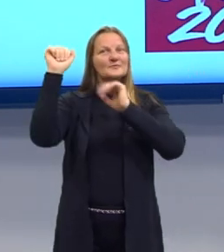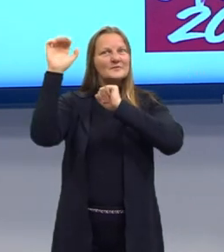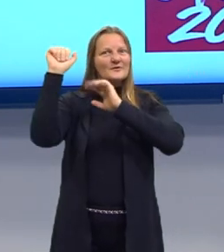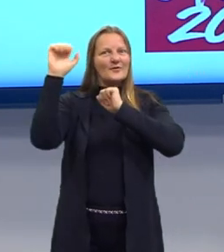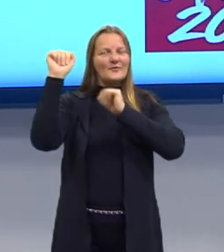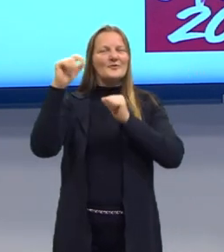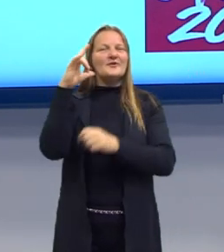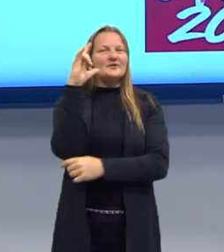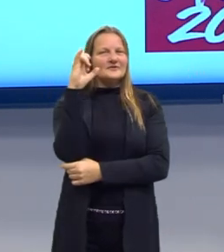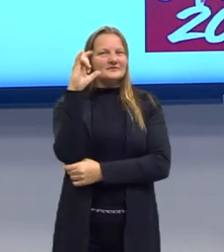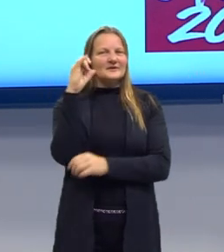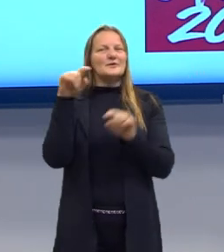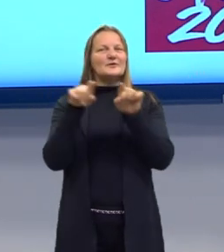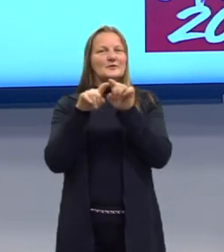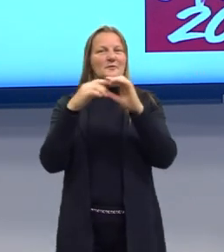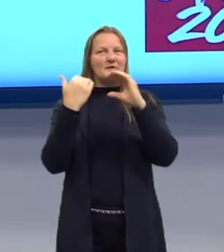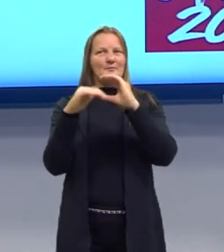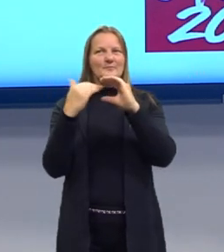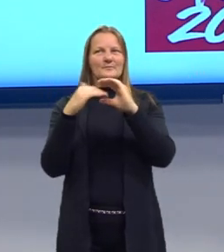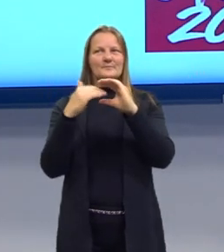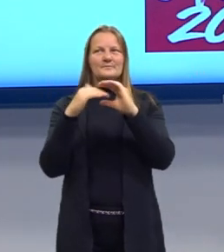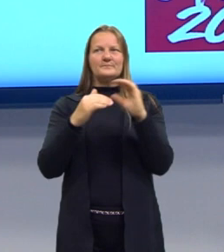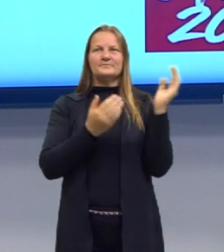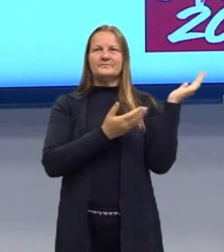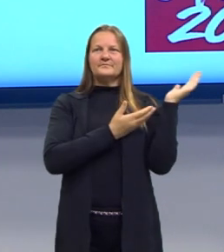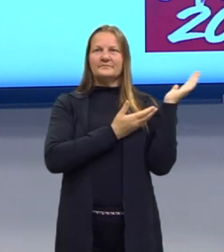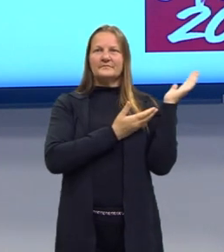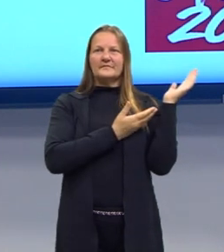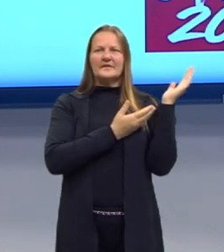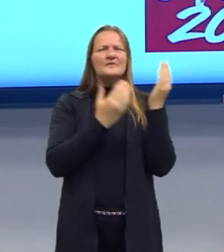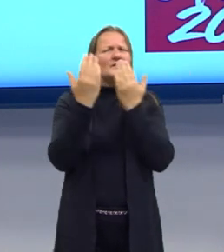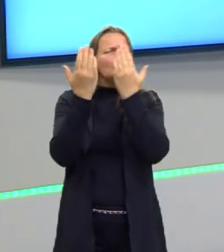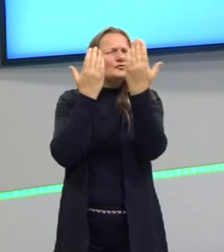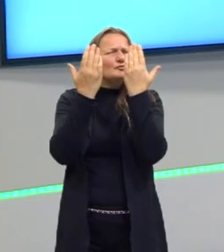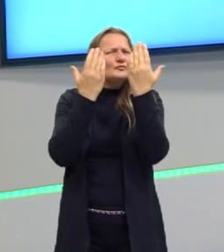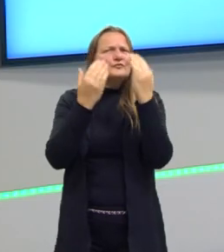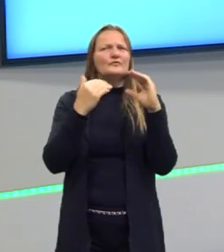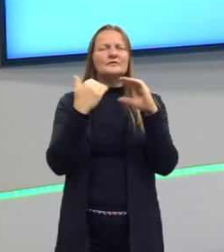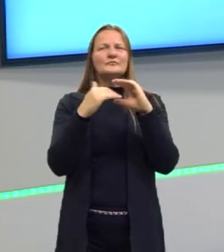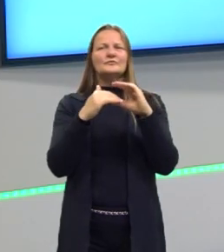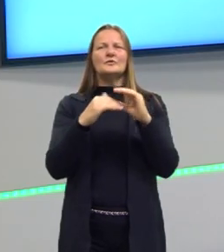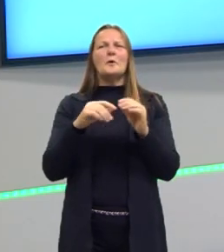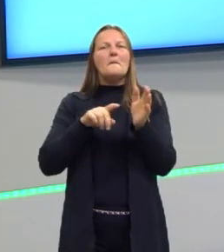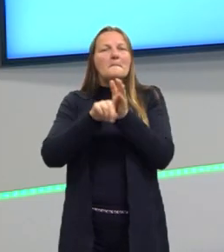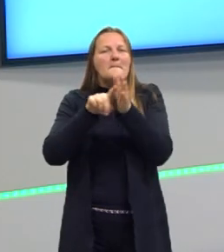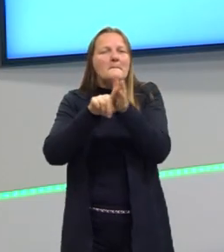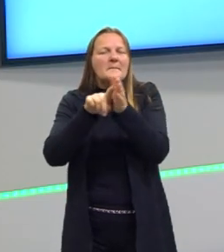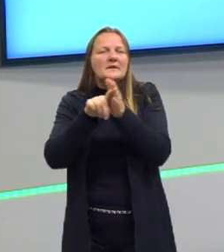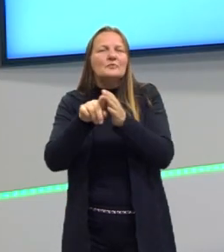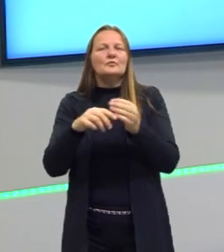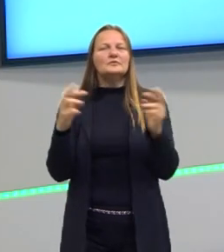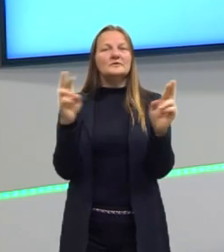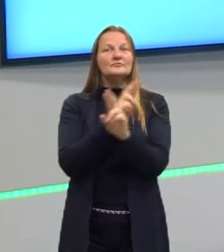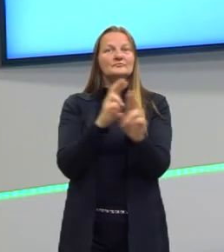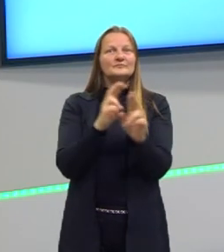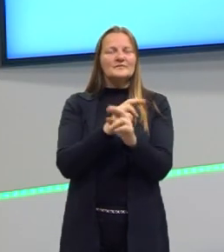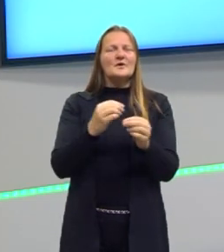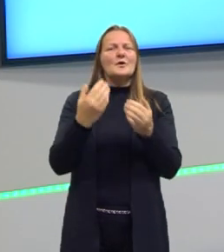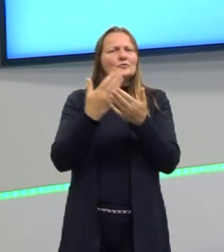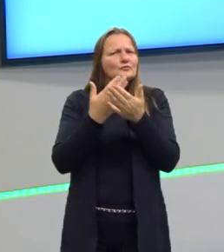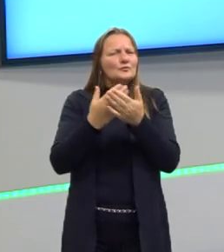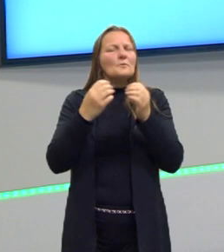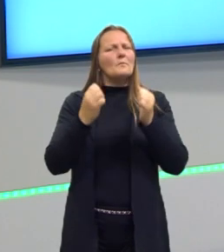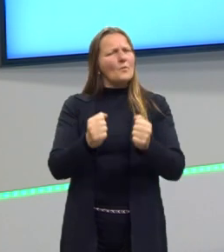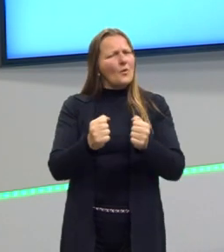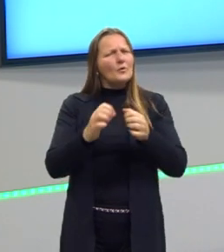no Instagram e no e-mail se você tiver alguma dúvida se você tiver alguma pergunta relacionada e os nossos